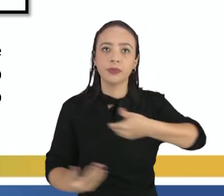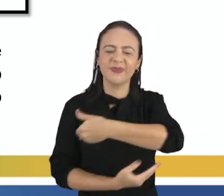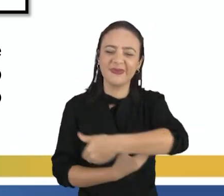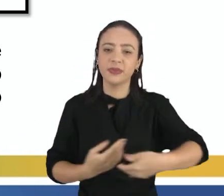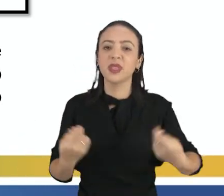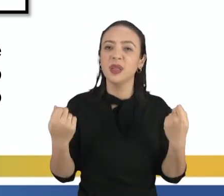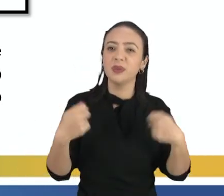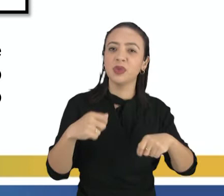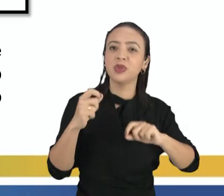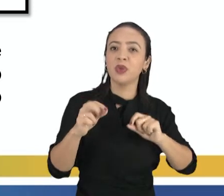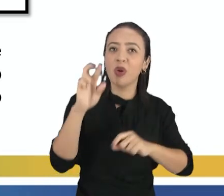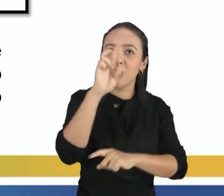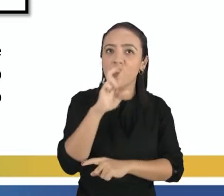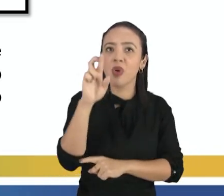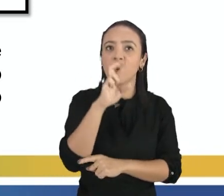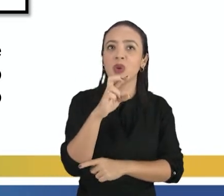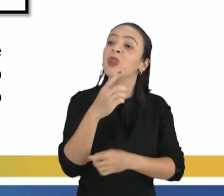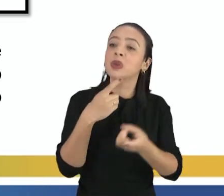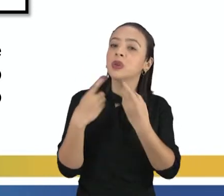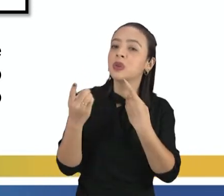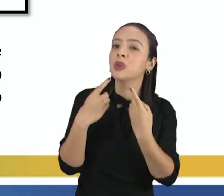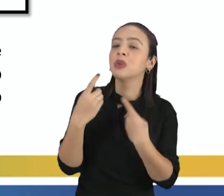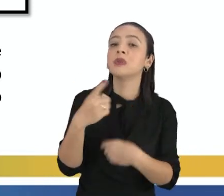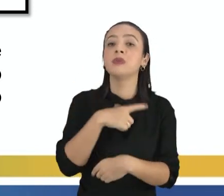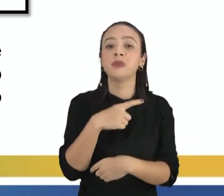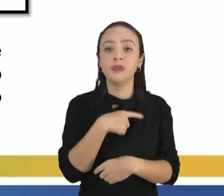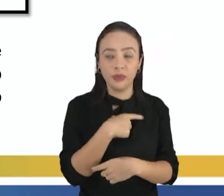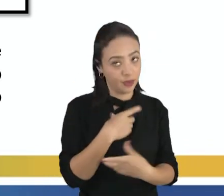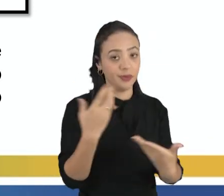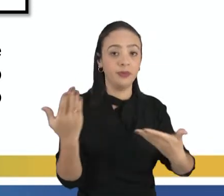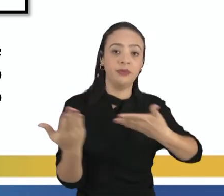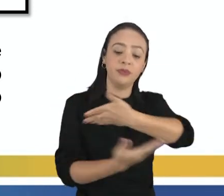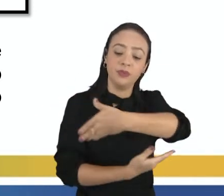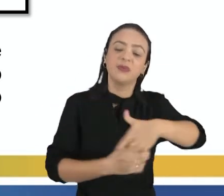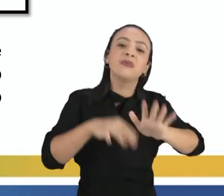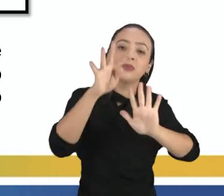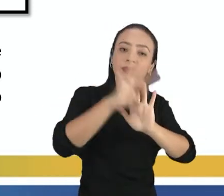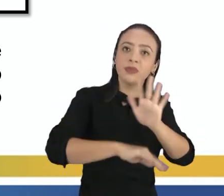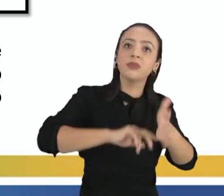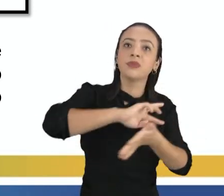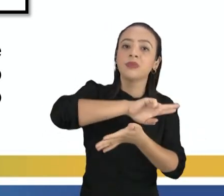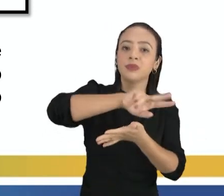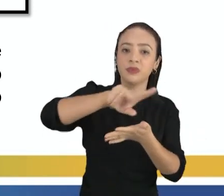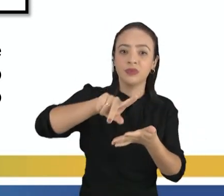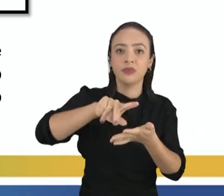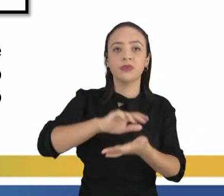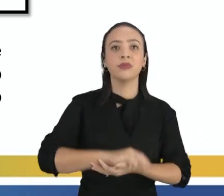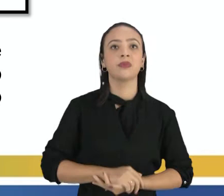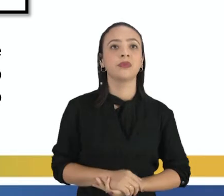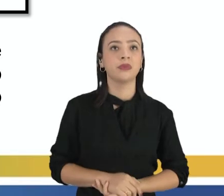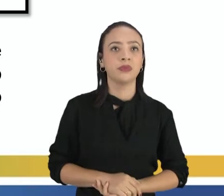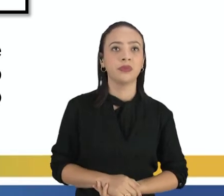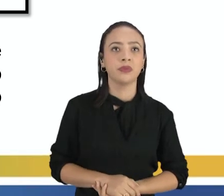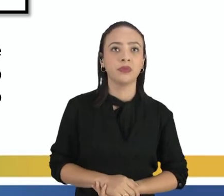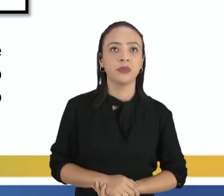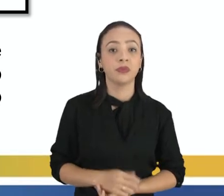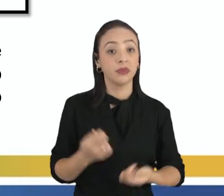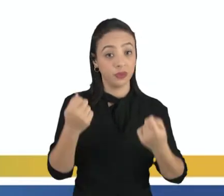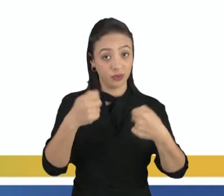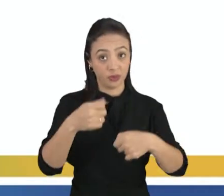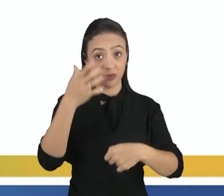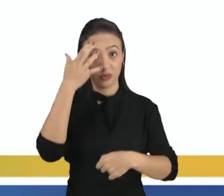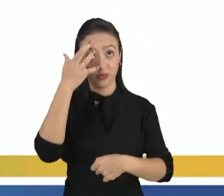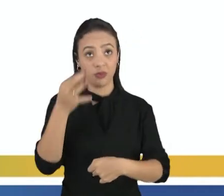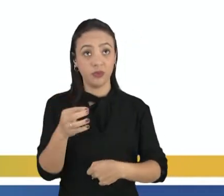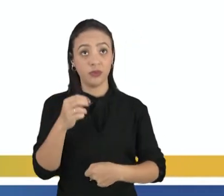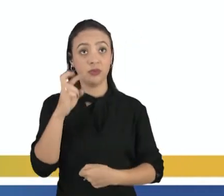é possível observar o diálogo estabelecido entre os textos, ou seja, a referência entre eles. Para vocês entenderem,